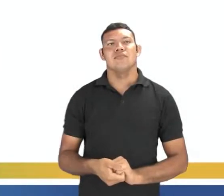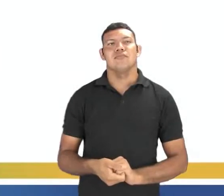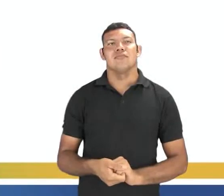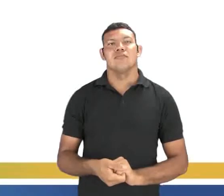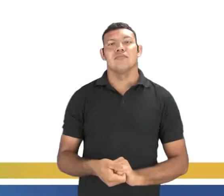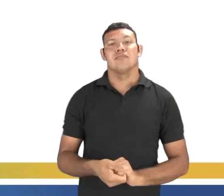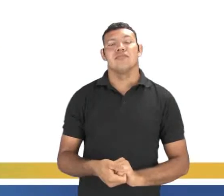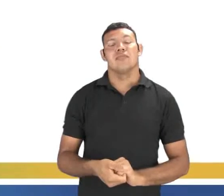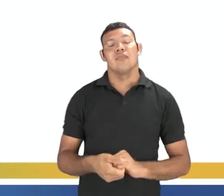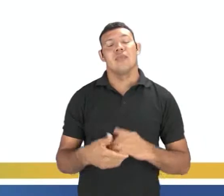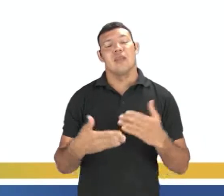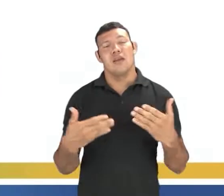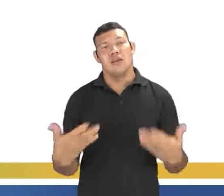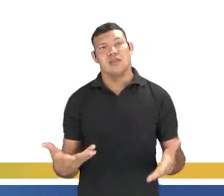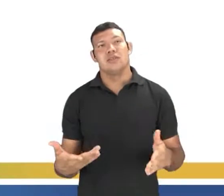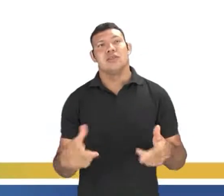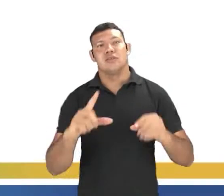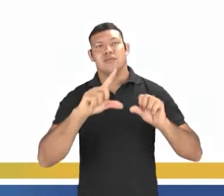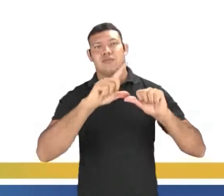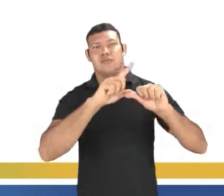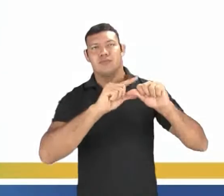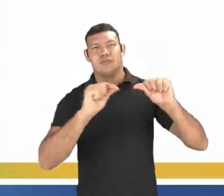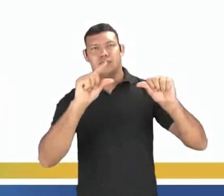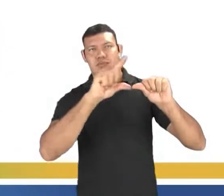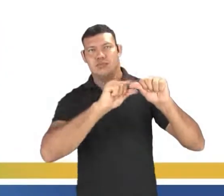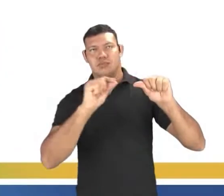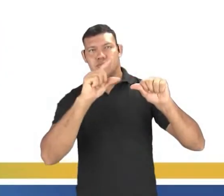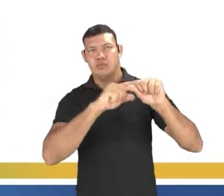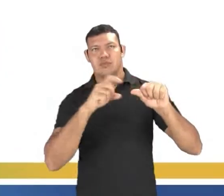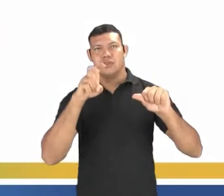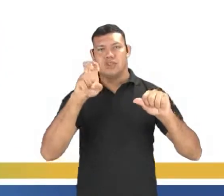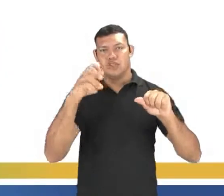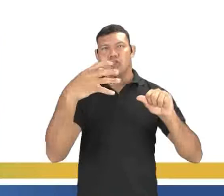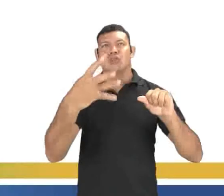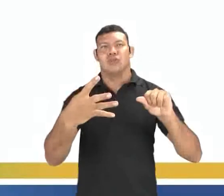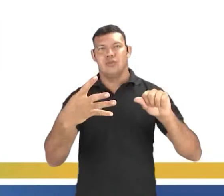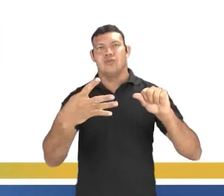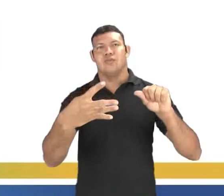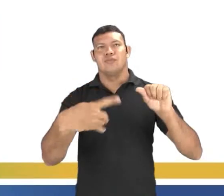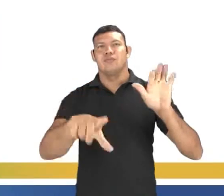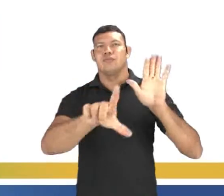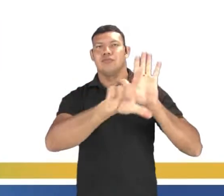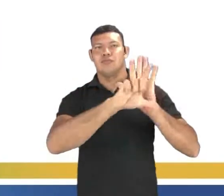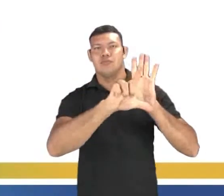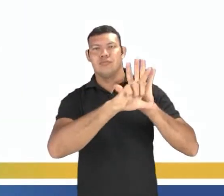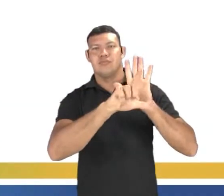Considerando aí do artigo 54 da Lei de Crimes Ambientais, que é a de